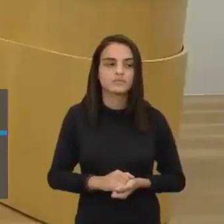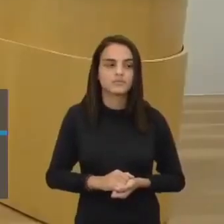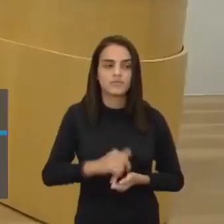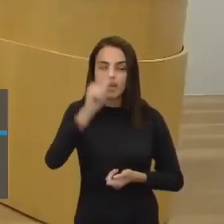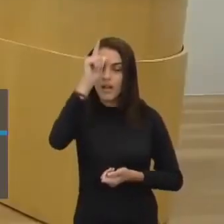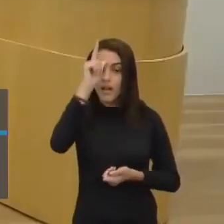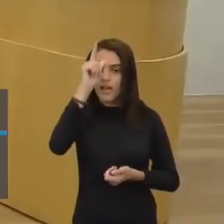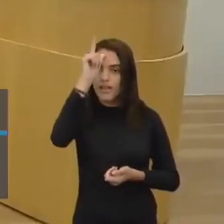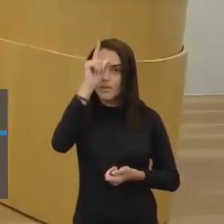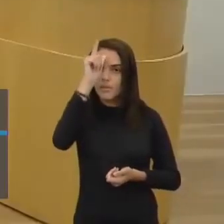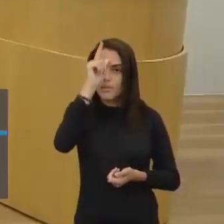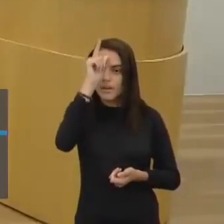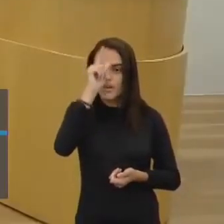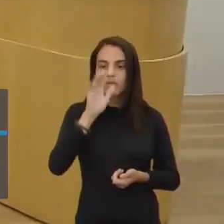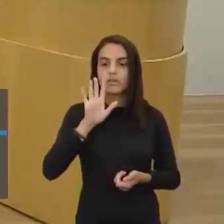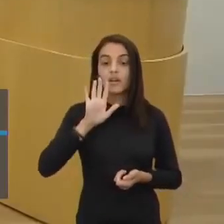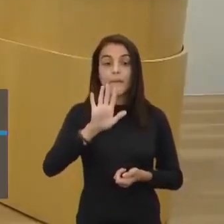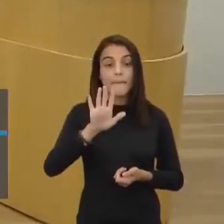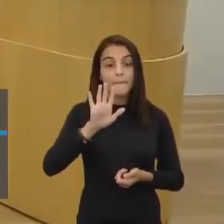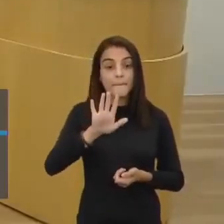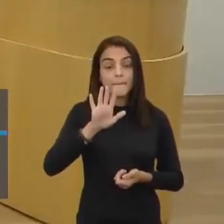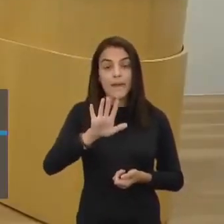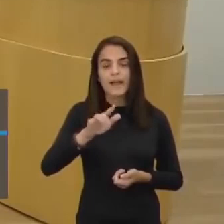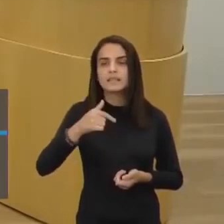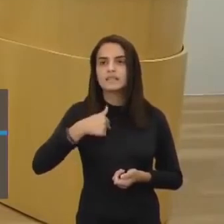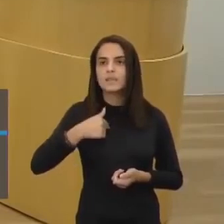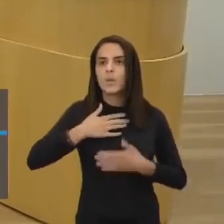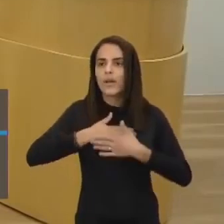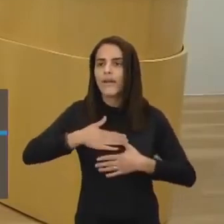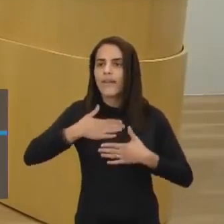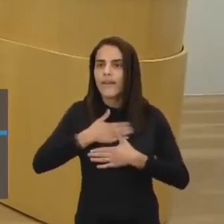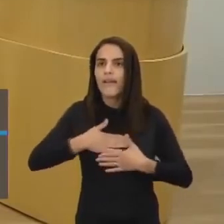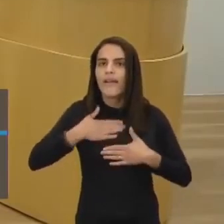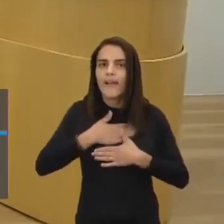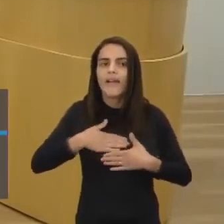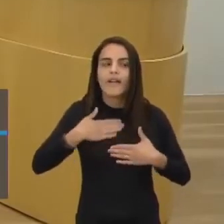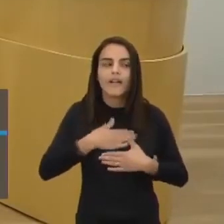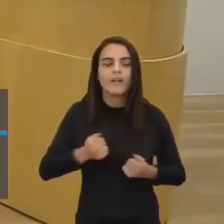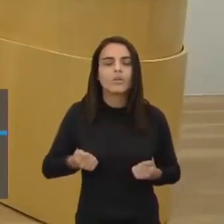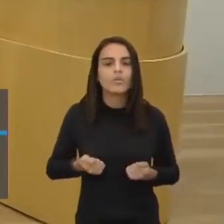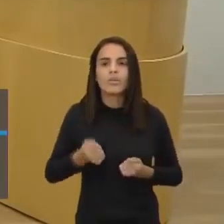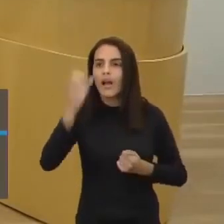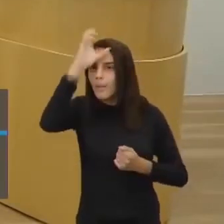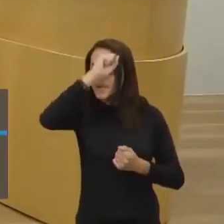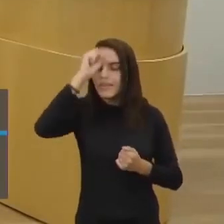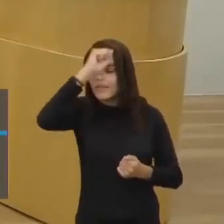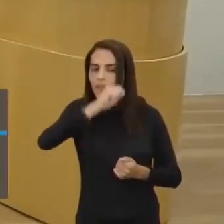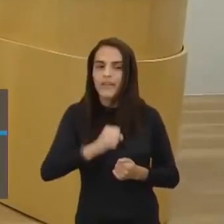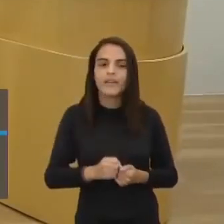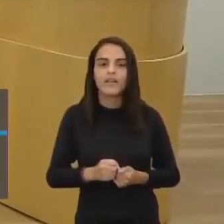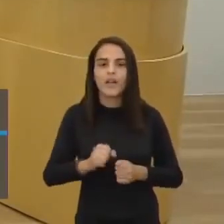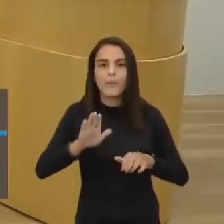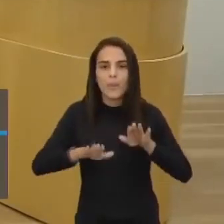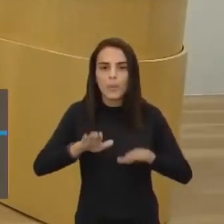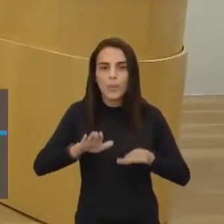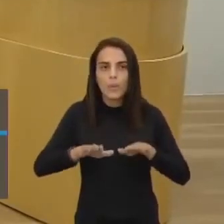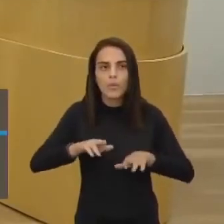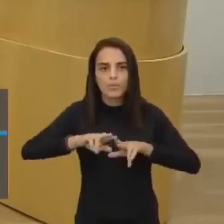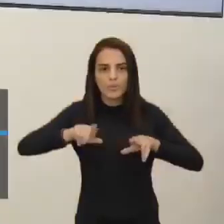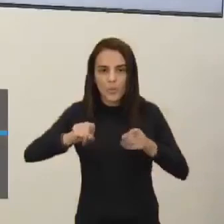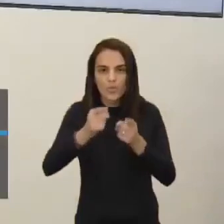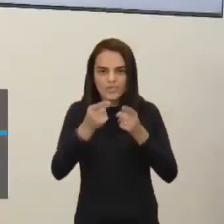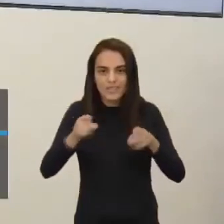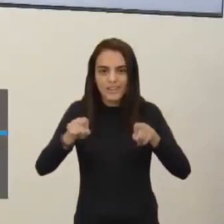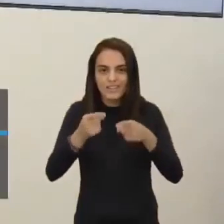em aprender a tocar tuba, aquele instrumento grandão metal. É